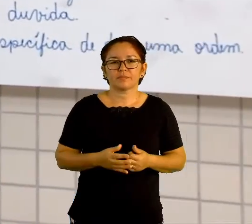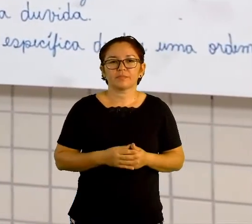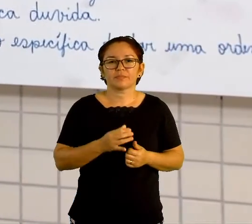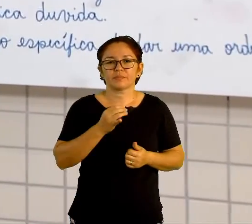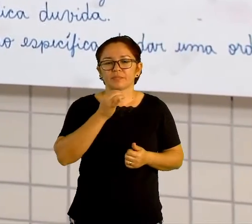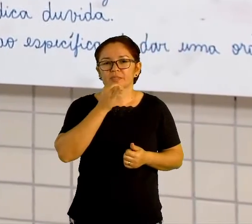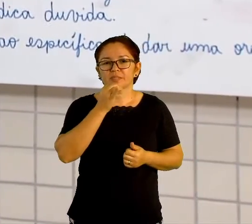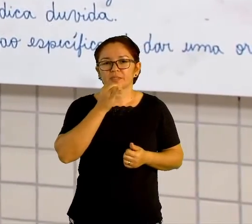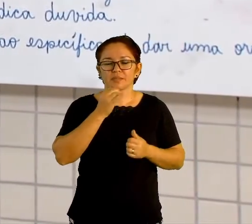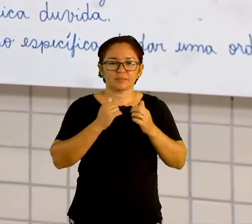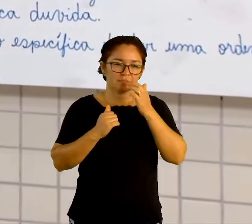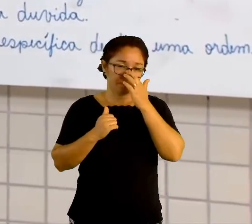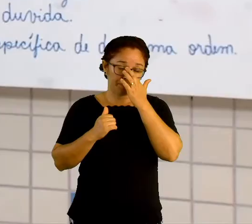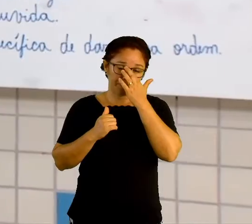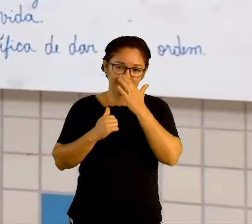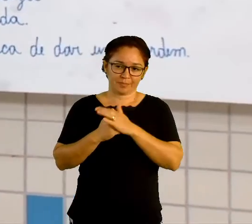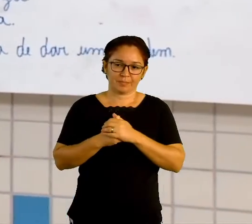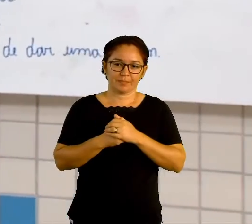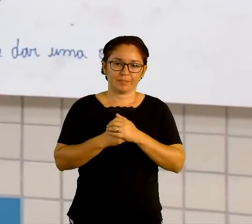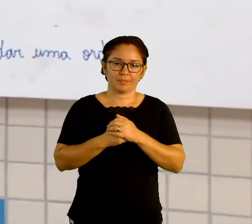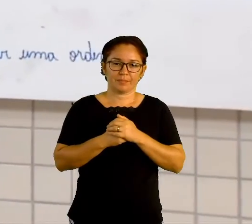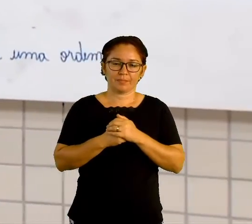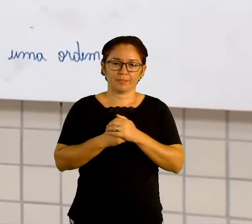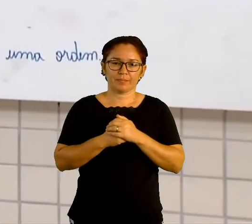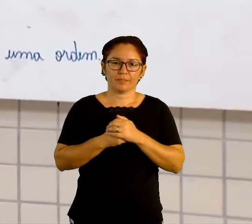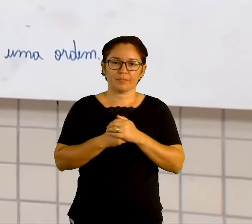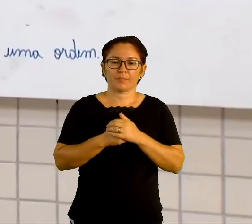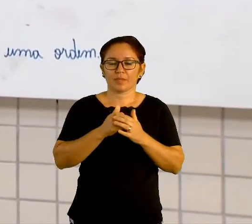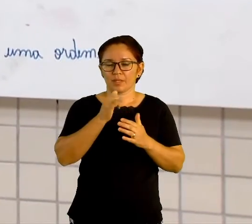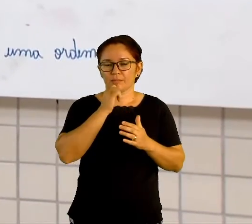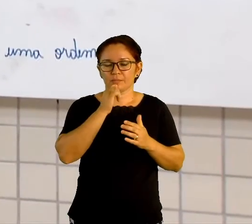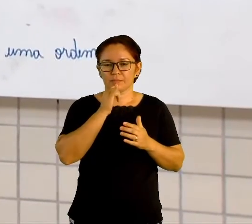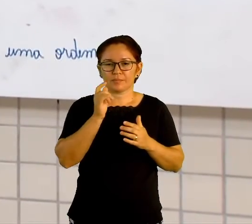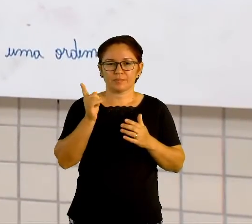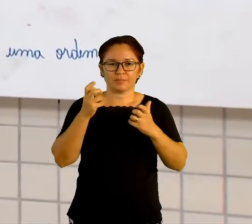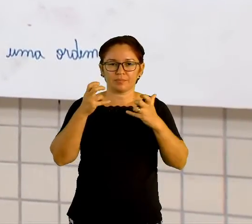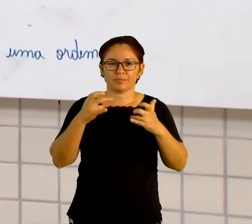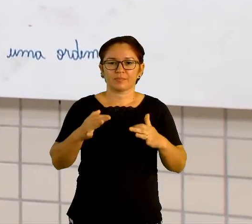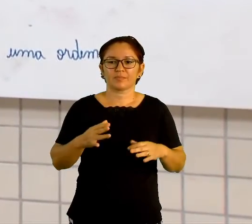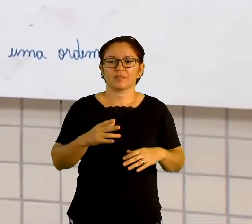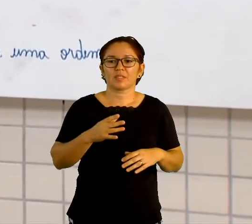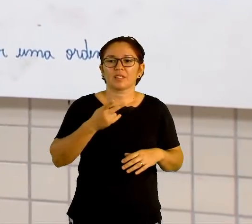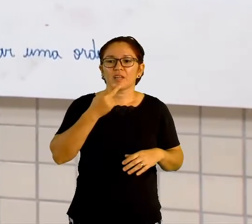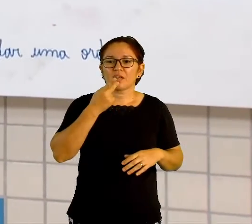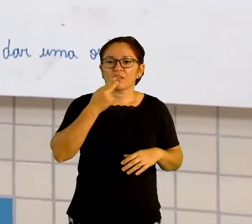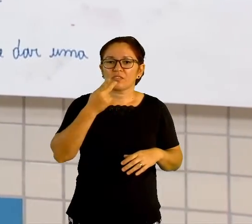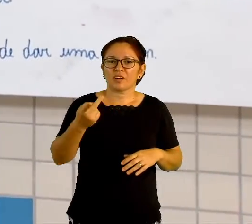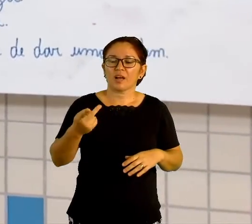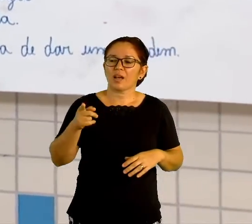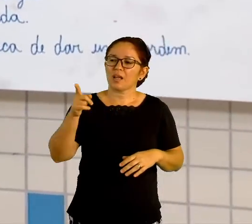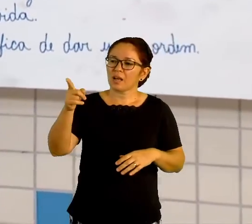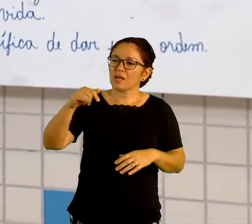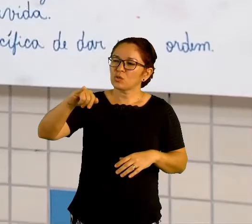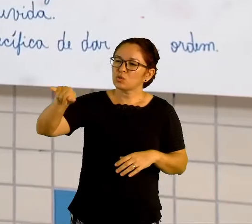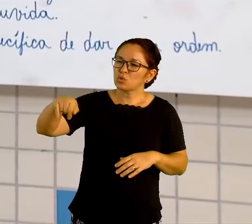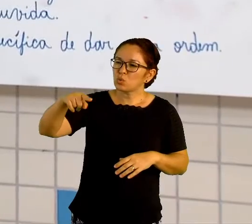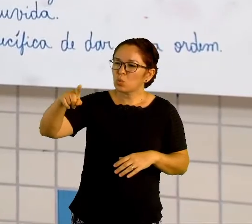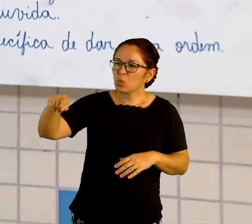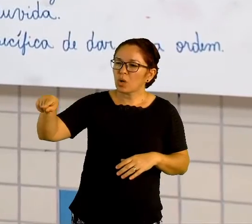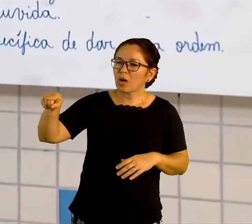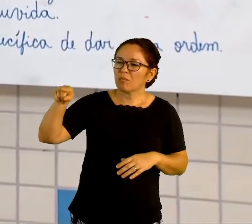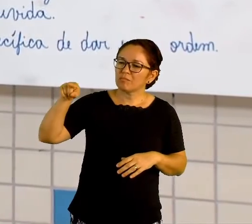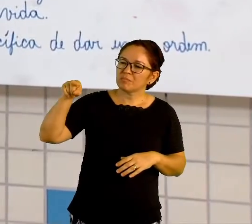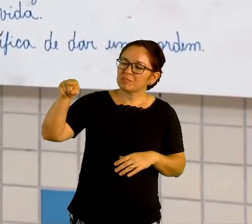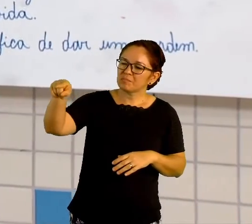mim, vamos lá. Quando eu falo a frase assim, ó, João está doente.